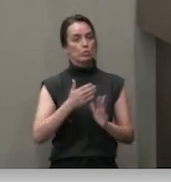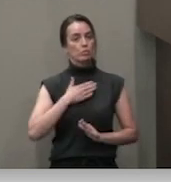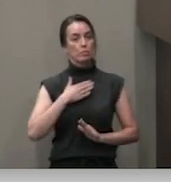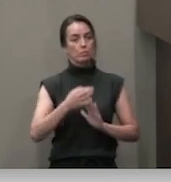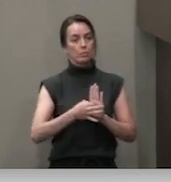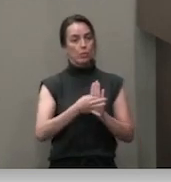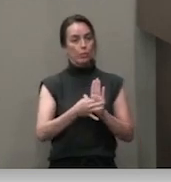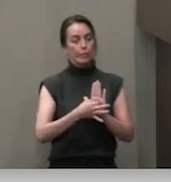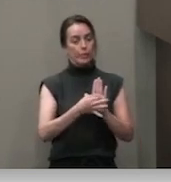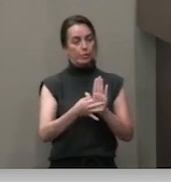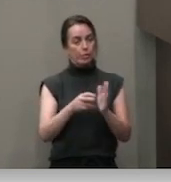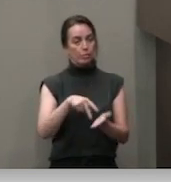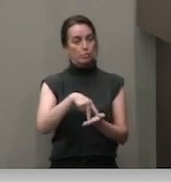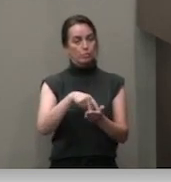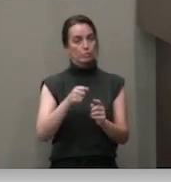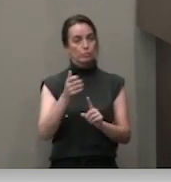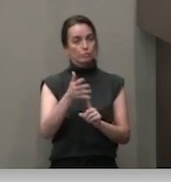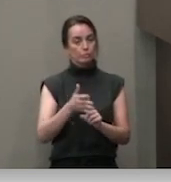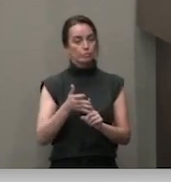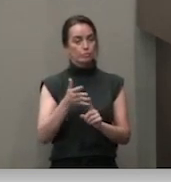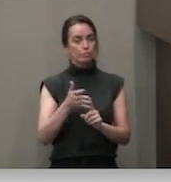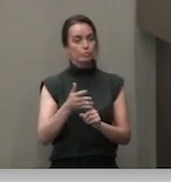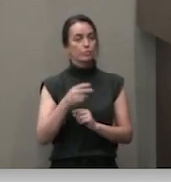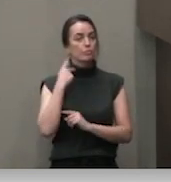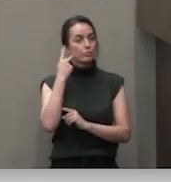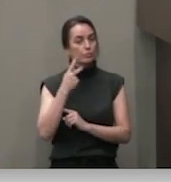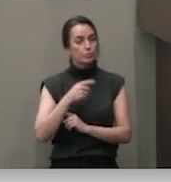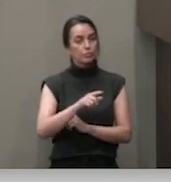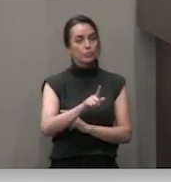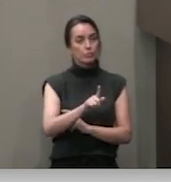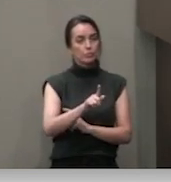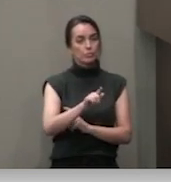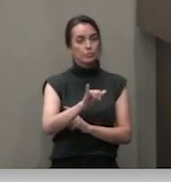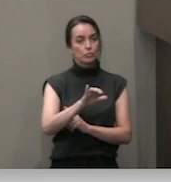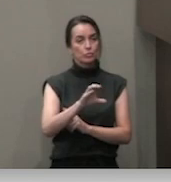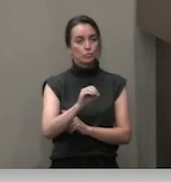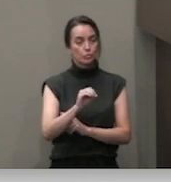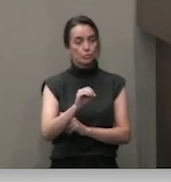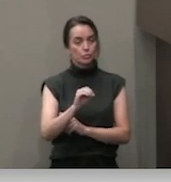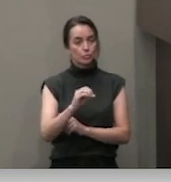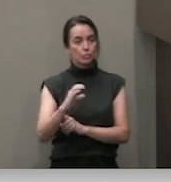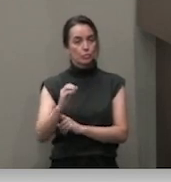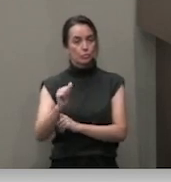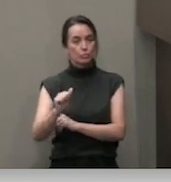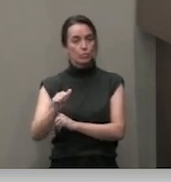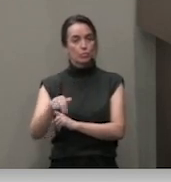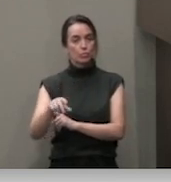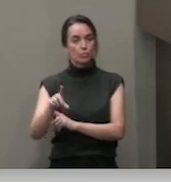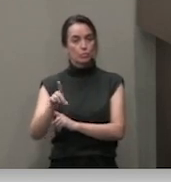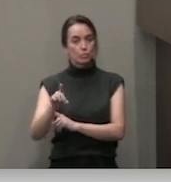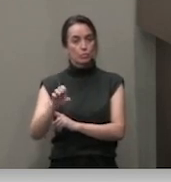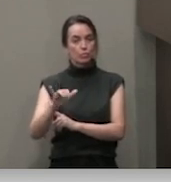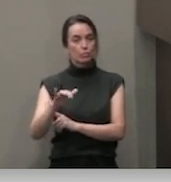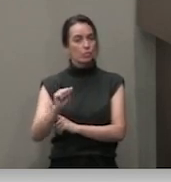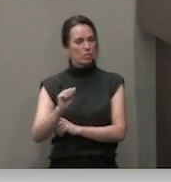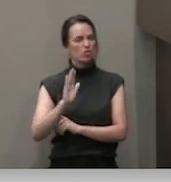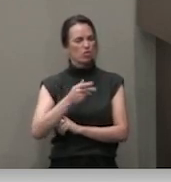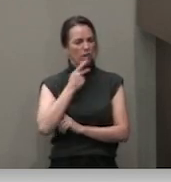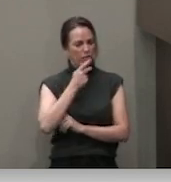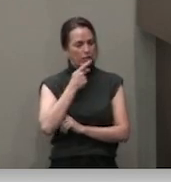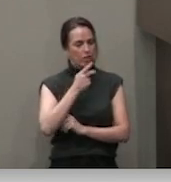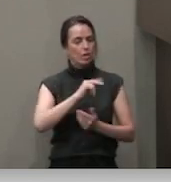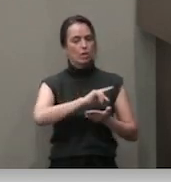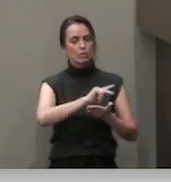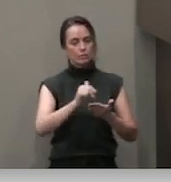eh Vereador Gil Vereador Rodnei já falaram tantas coisas todos os dias senhoras e